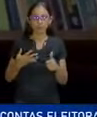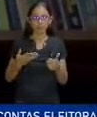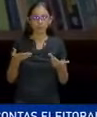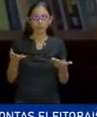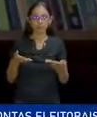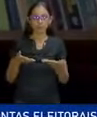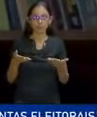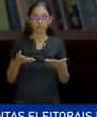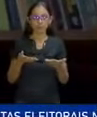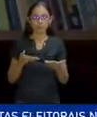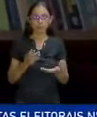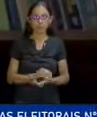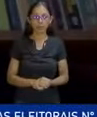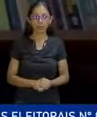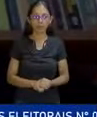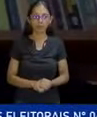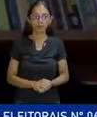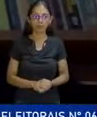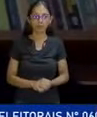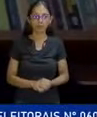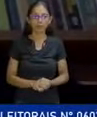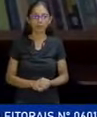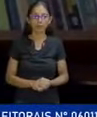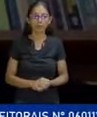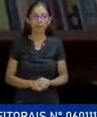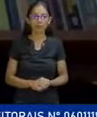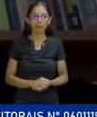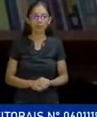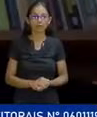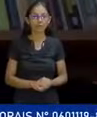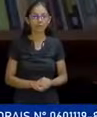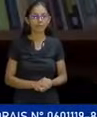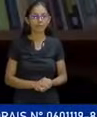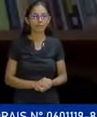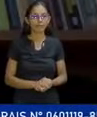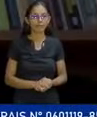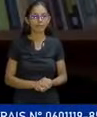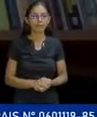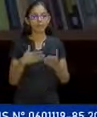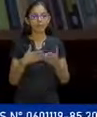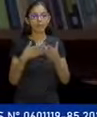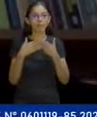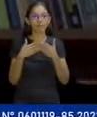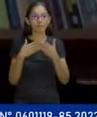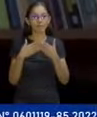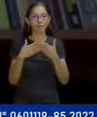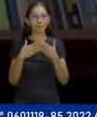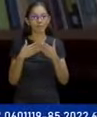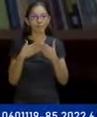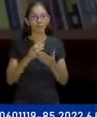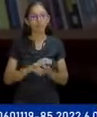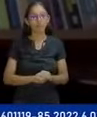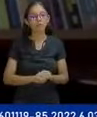ao juízo de Vossas Excelências. É o meu requerimento, aberto vistas, para que a parte